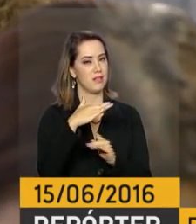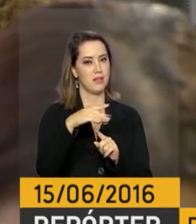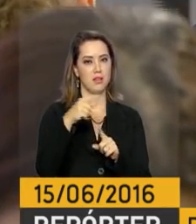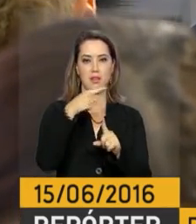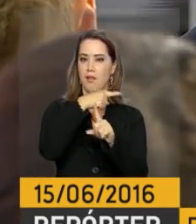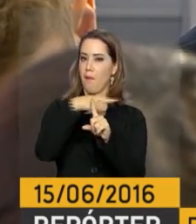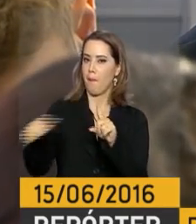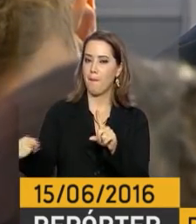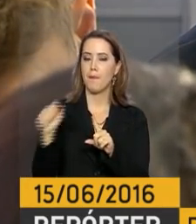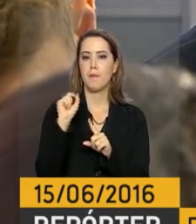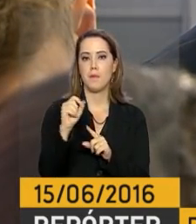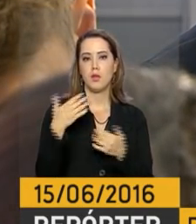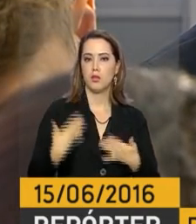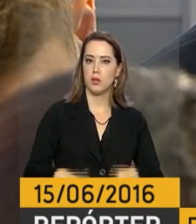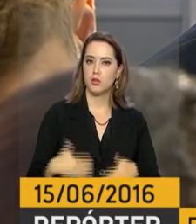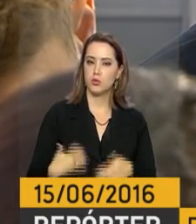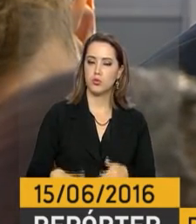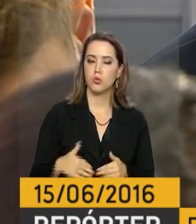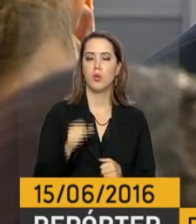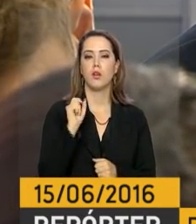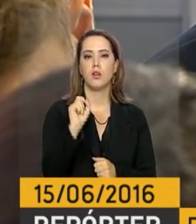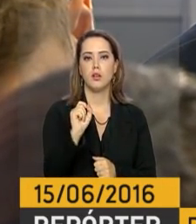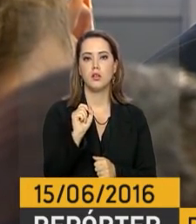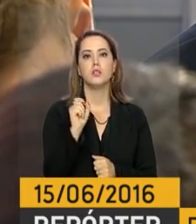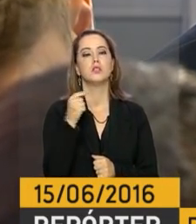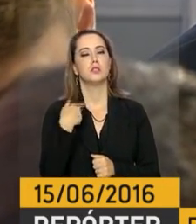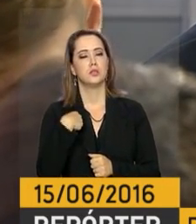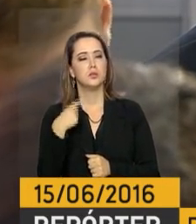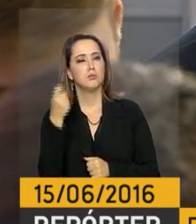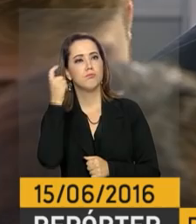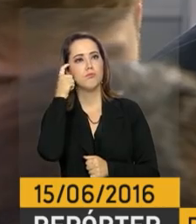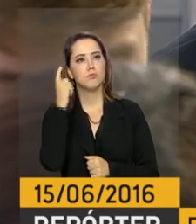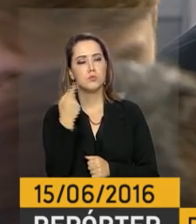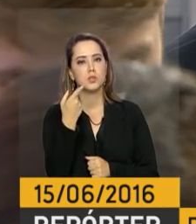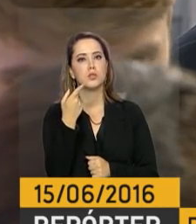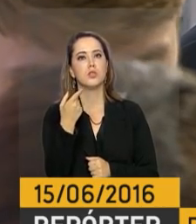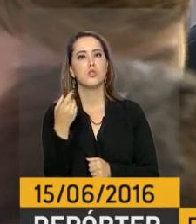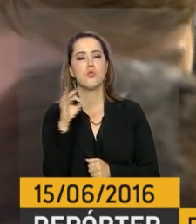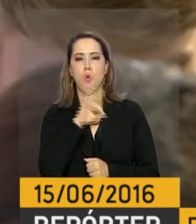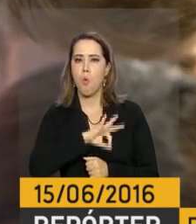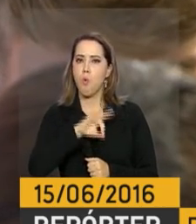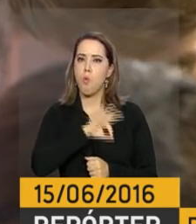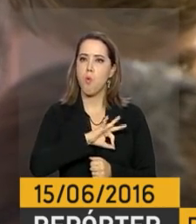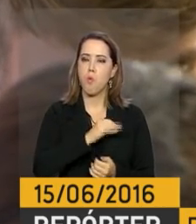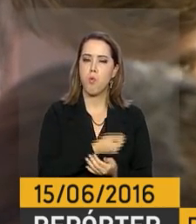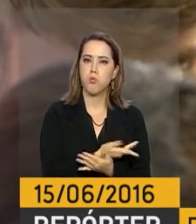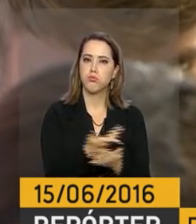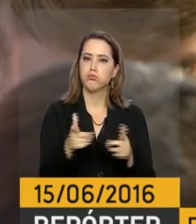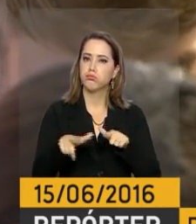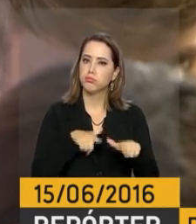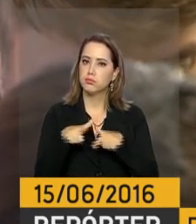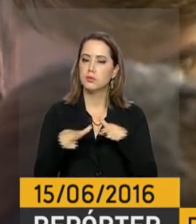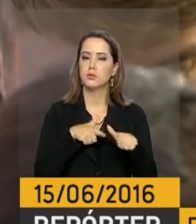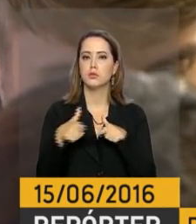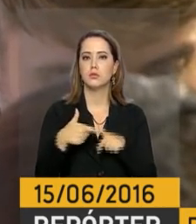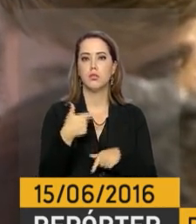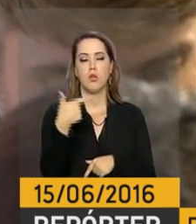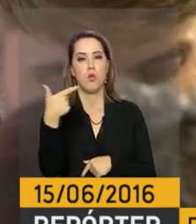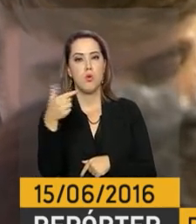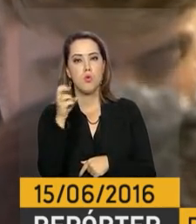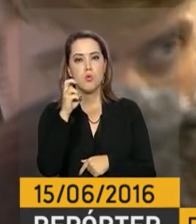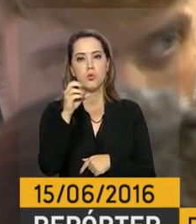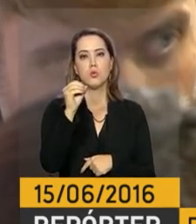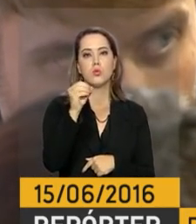bilhões, tá fora dessa regra. Eu imagino que as despesas com folha de pagamento, que são cerca de 250 bilhões, também